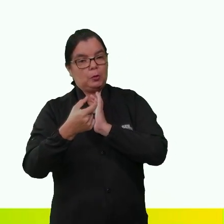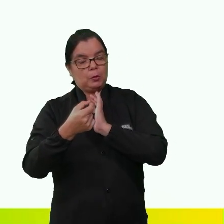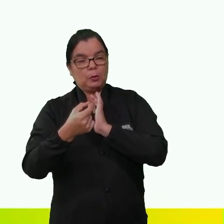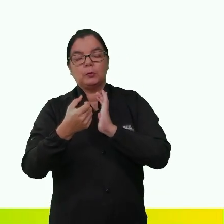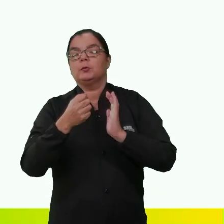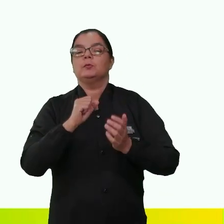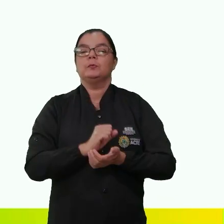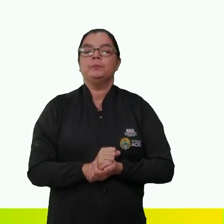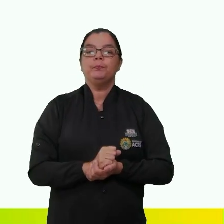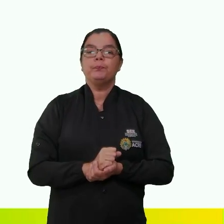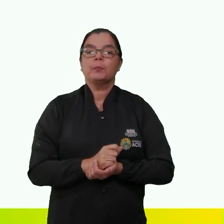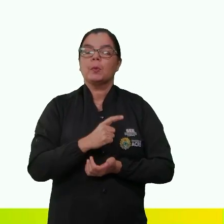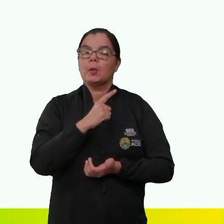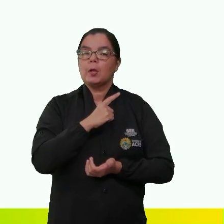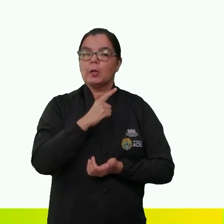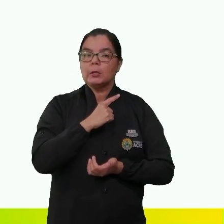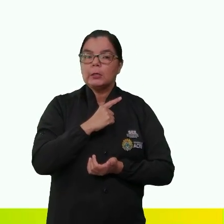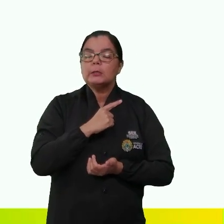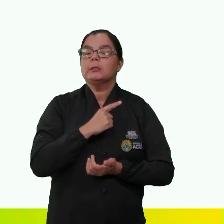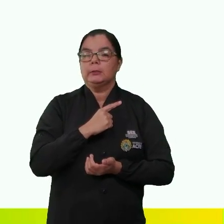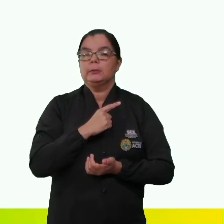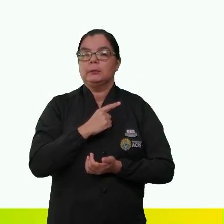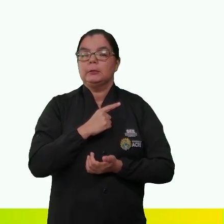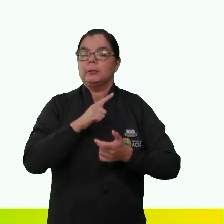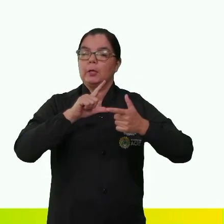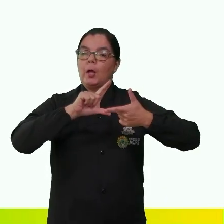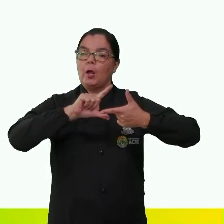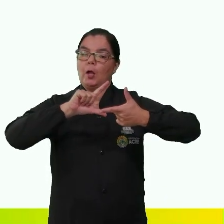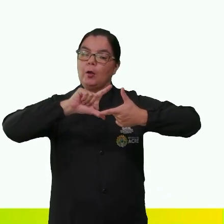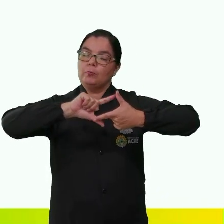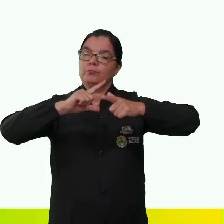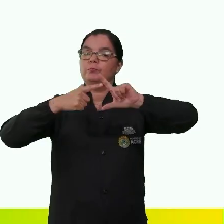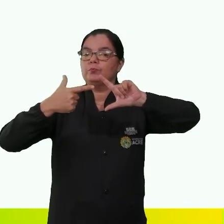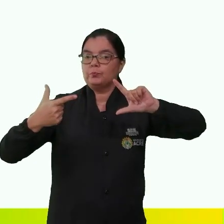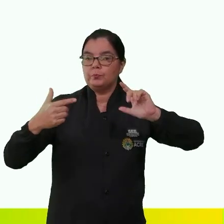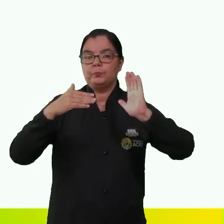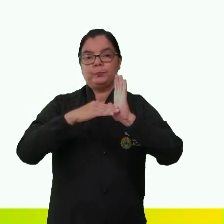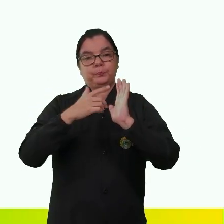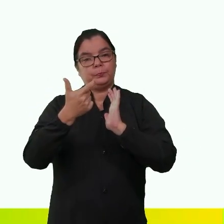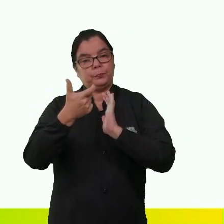eu tenho a era moderna, aí, que é do século XV ao